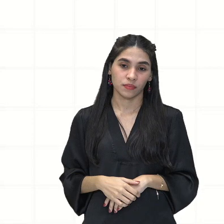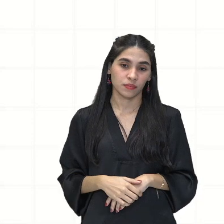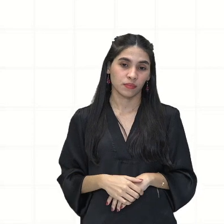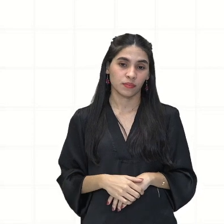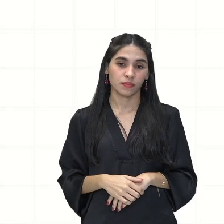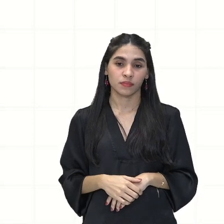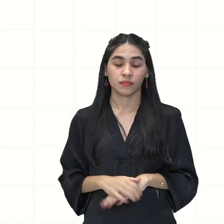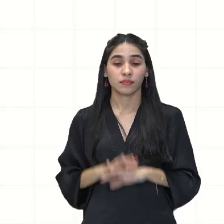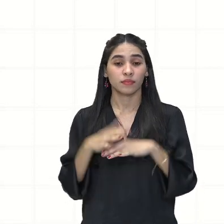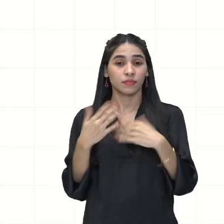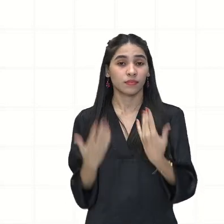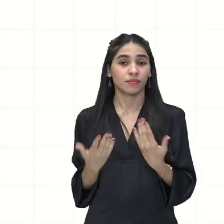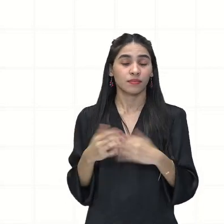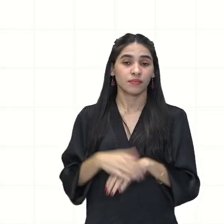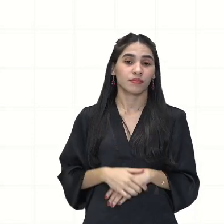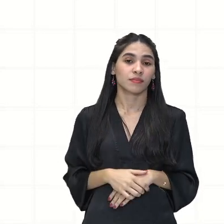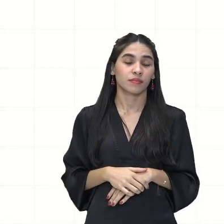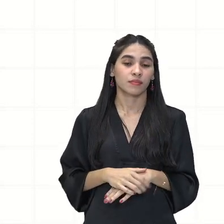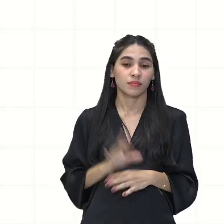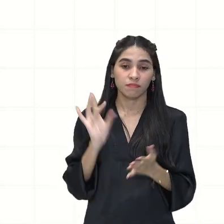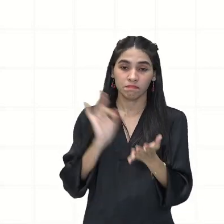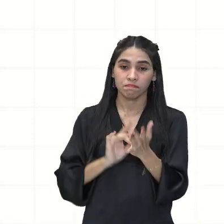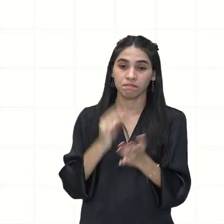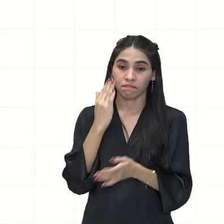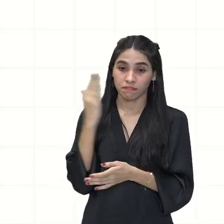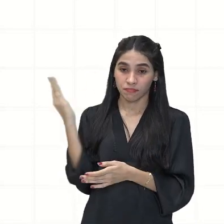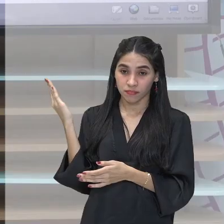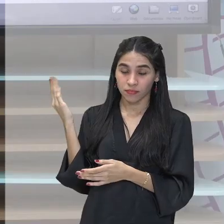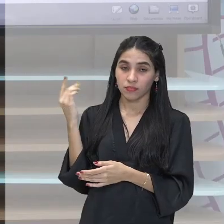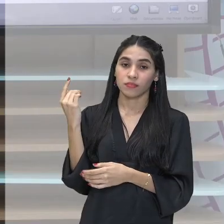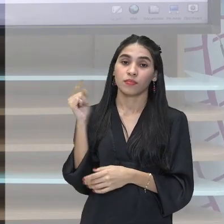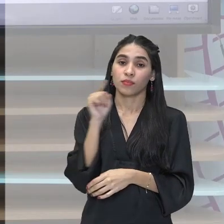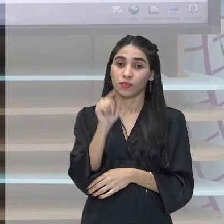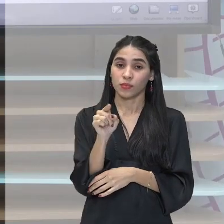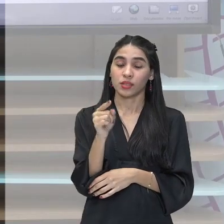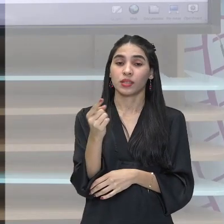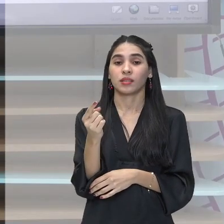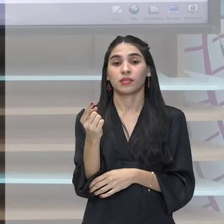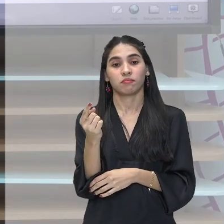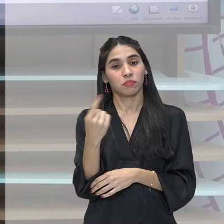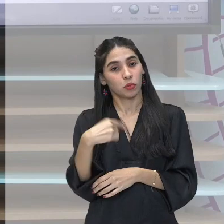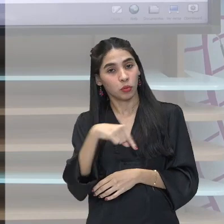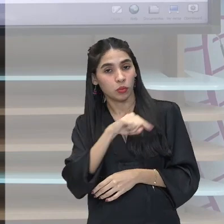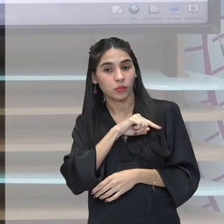3,70. Então, meu povo, é exatamente dessa forma que nós